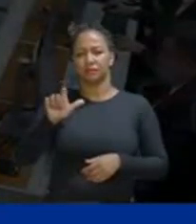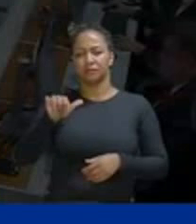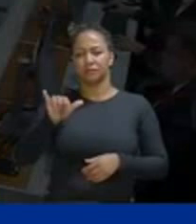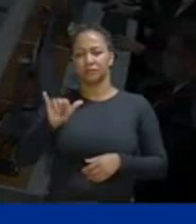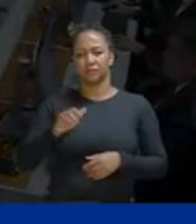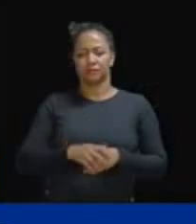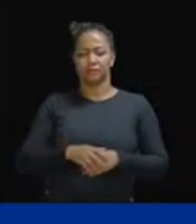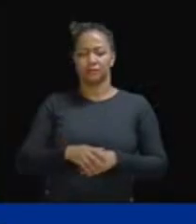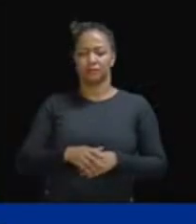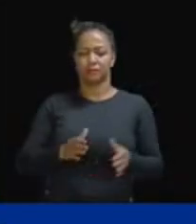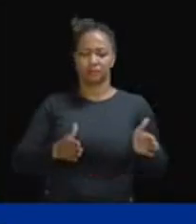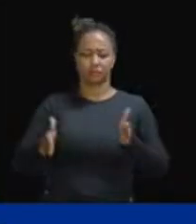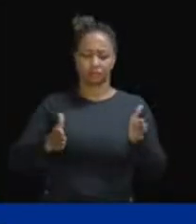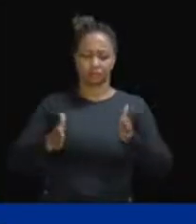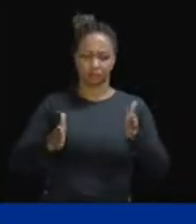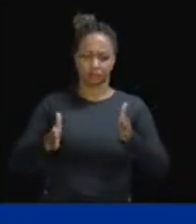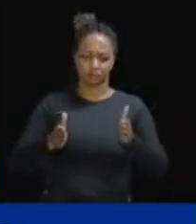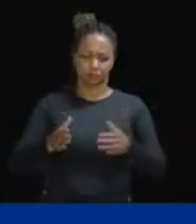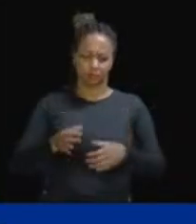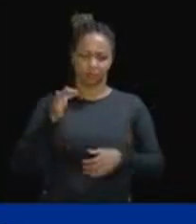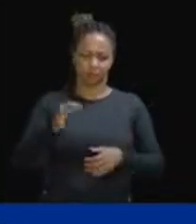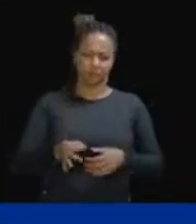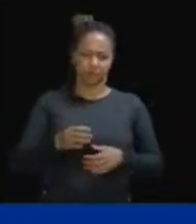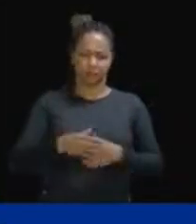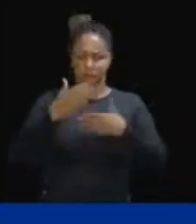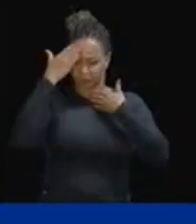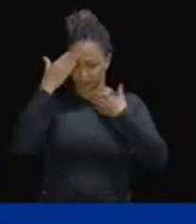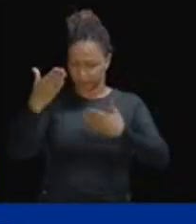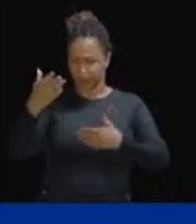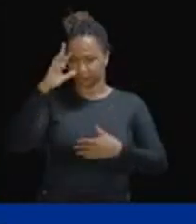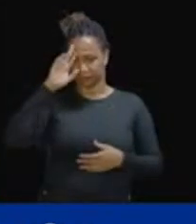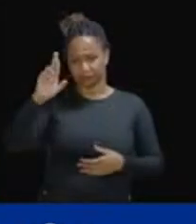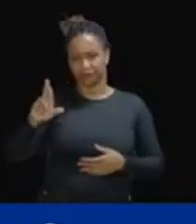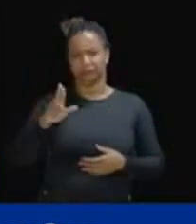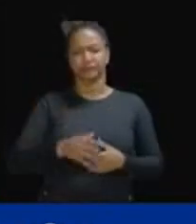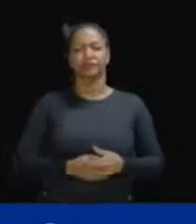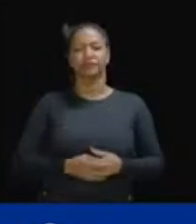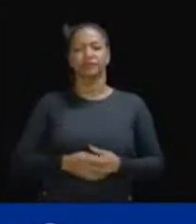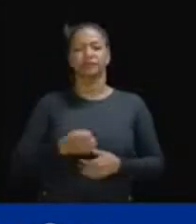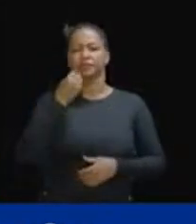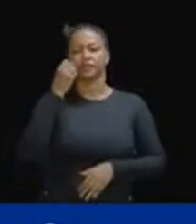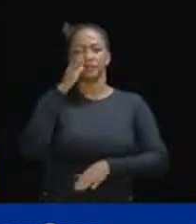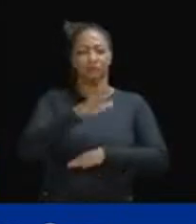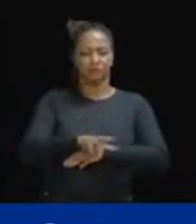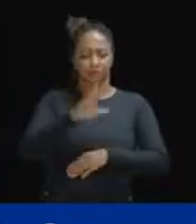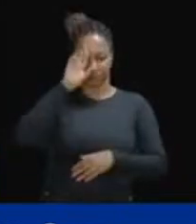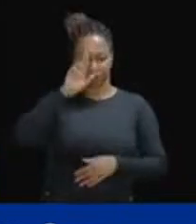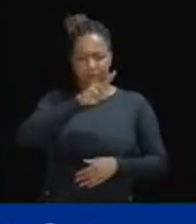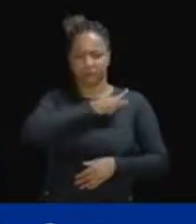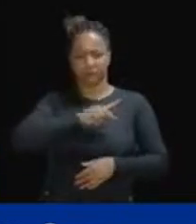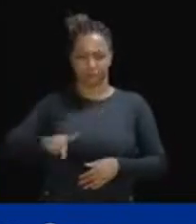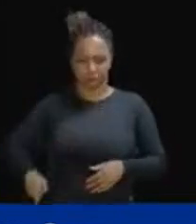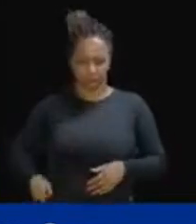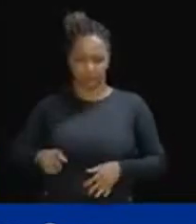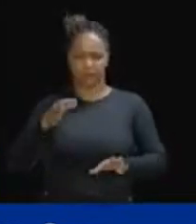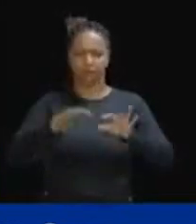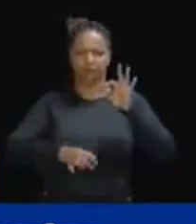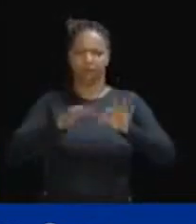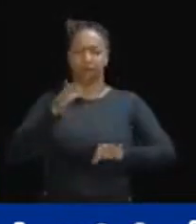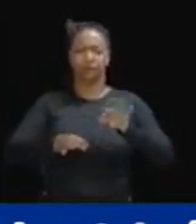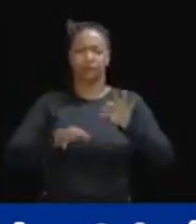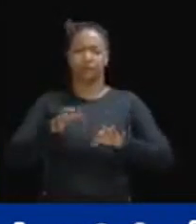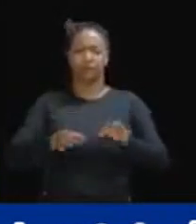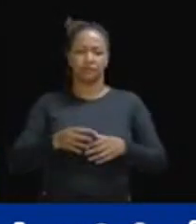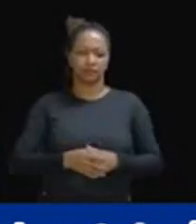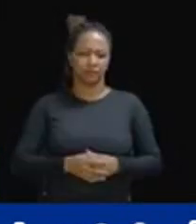regimental. Imagem ampla do plenário, agora foco na Obrigada, advogada. Excelência. Ela é branca, de cabelos Boa tarde, castanhos senhor presidente. Boa tarde, nobres jogadores. usa